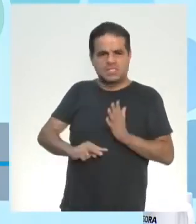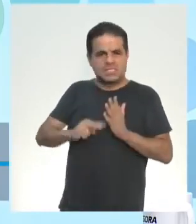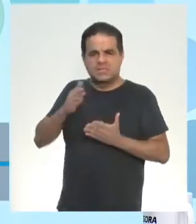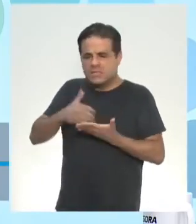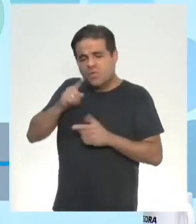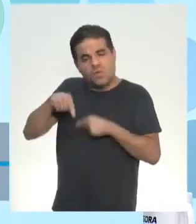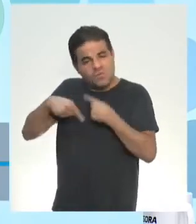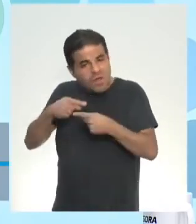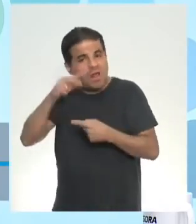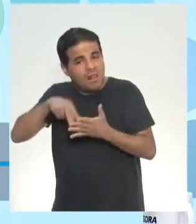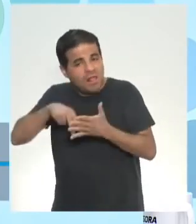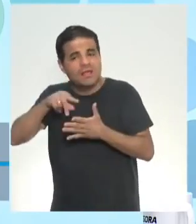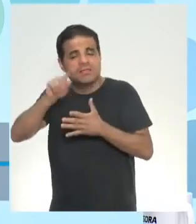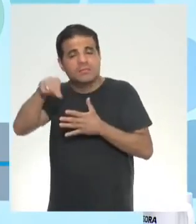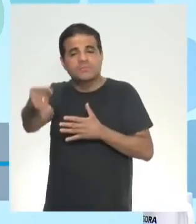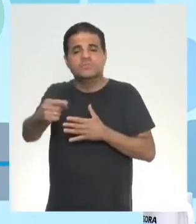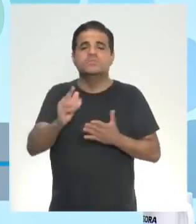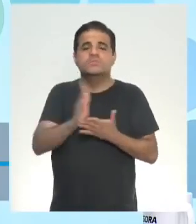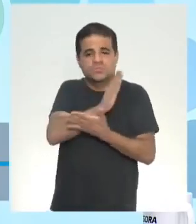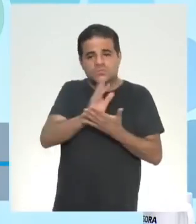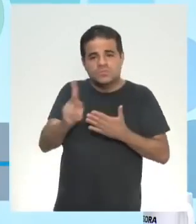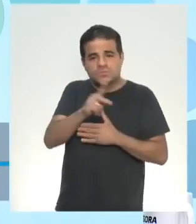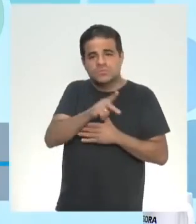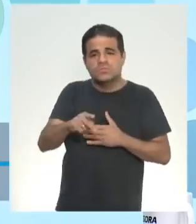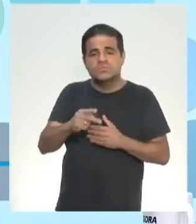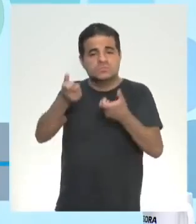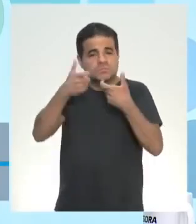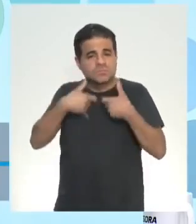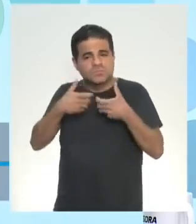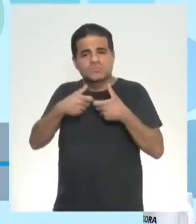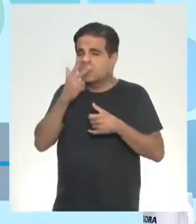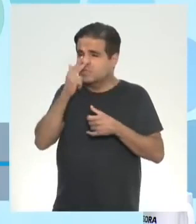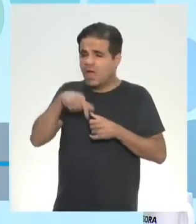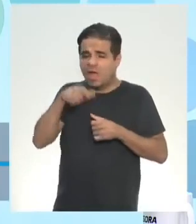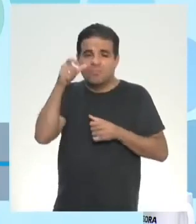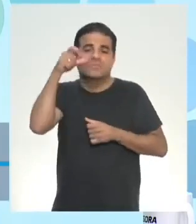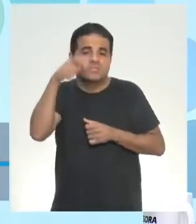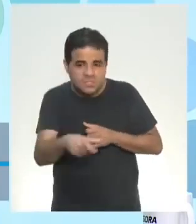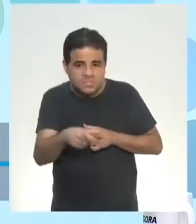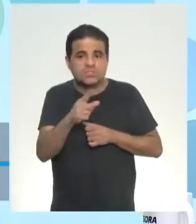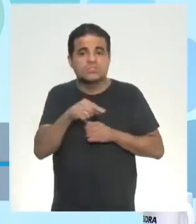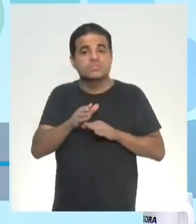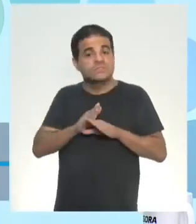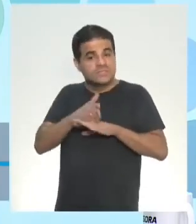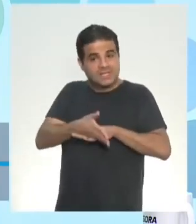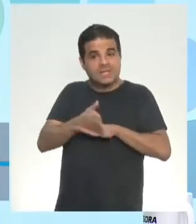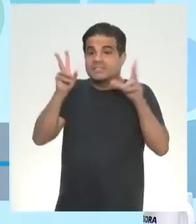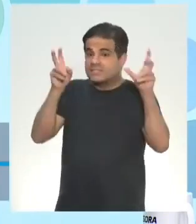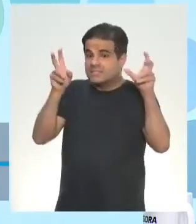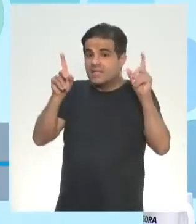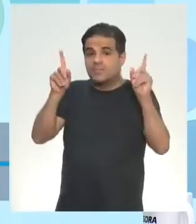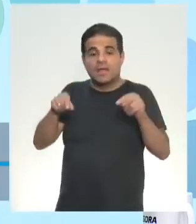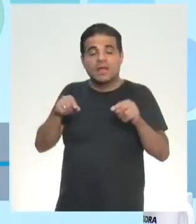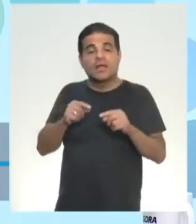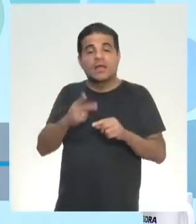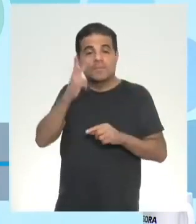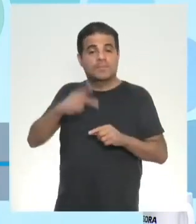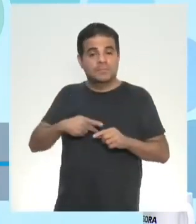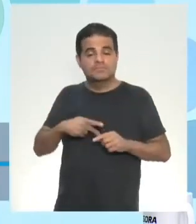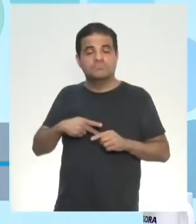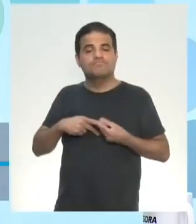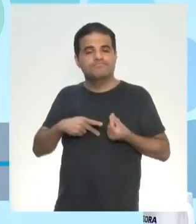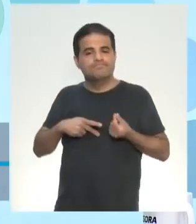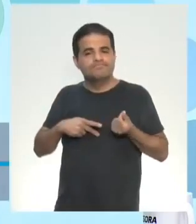hoje, mas algo que os professores falaram aqui, que eu achei interessante, e é o que a gente vai entrar também, é a questão do